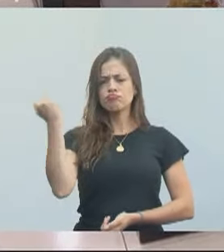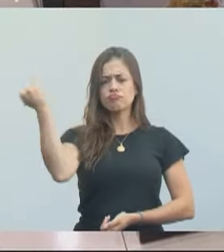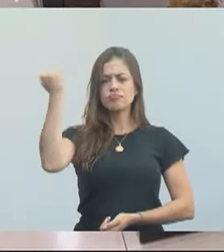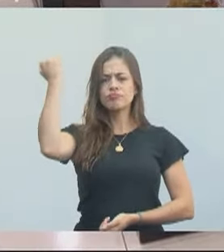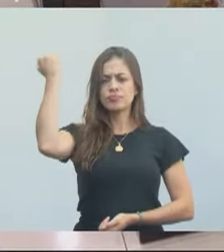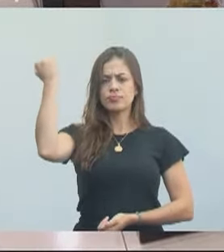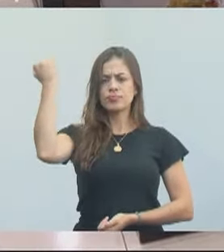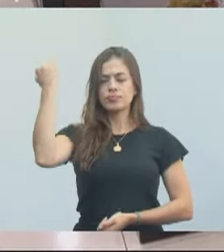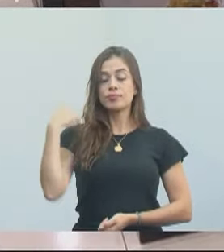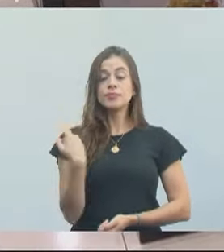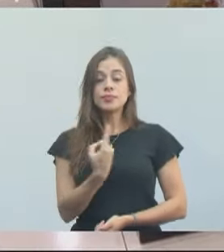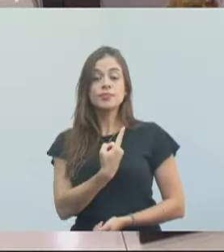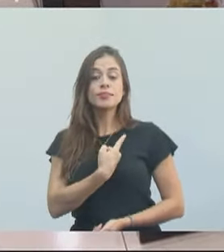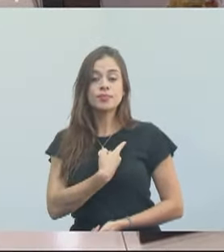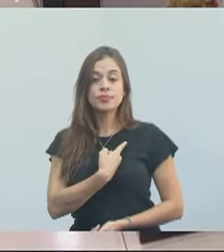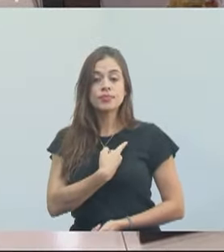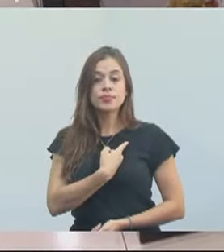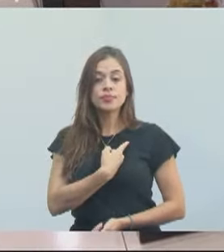importância que a gente